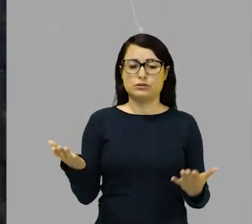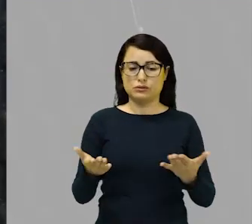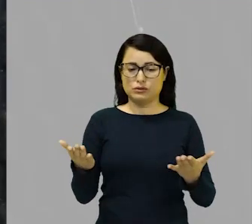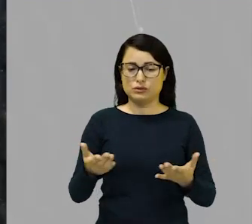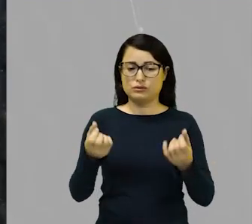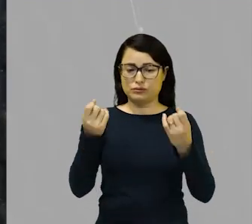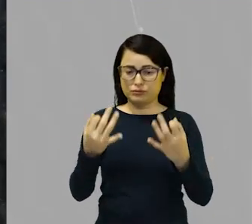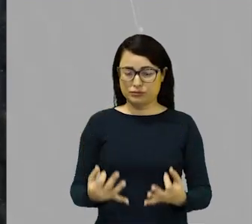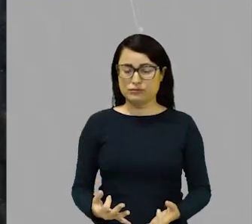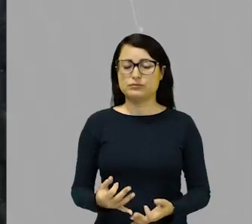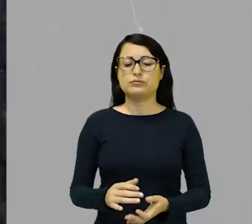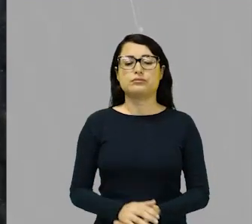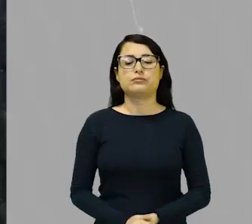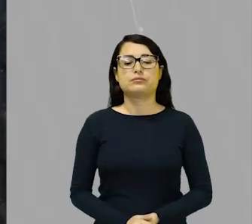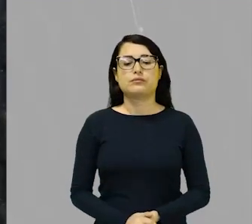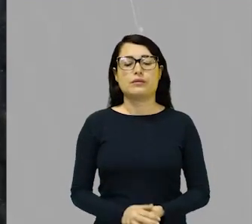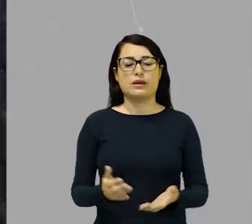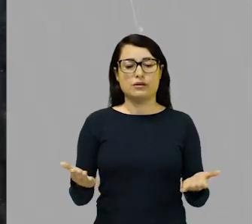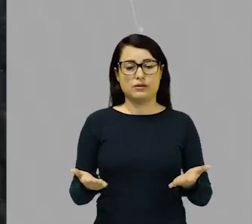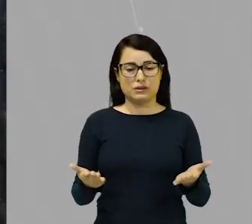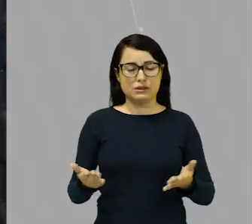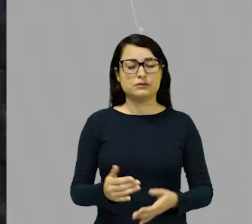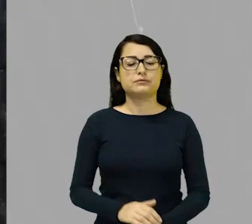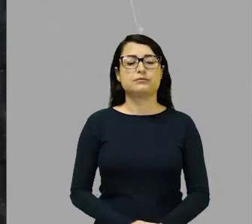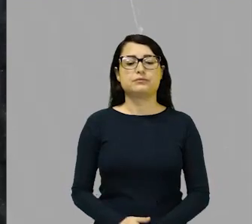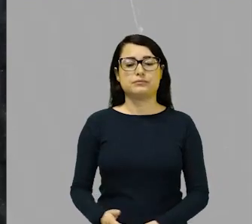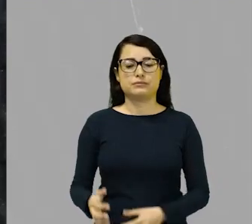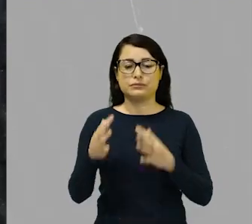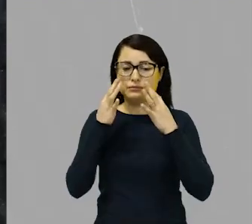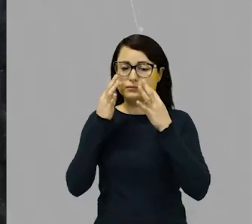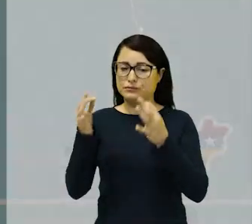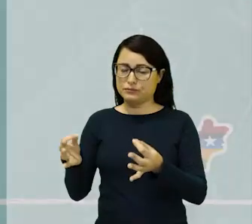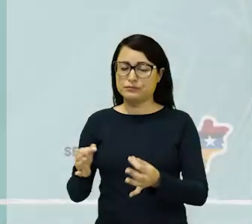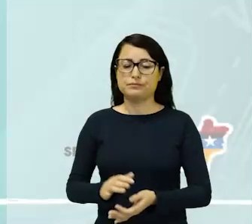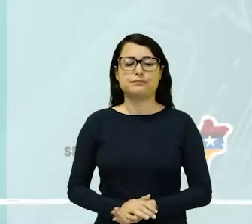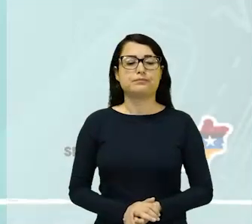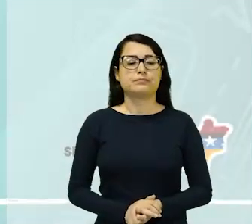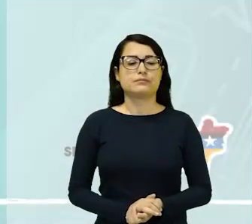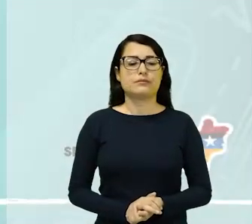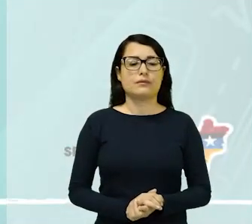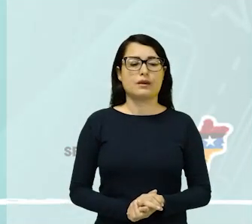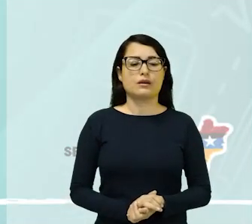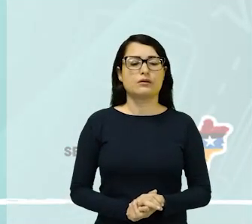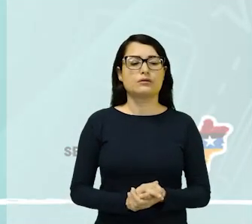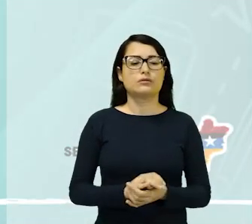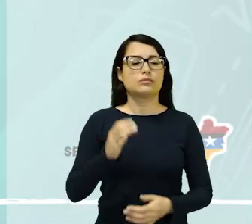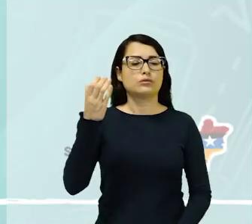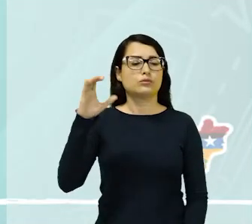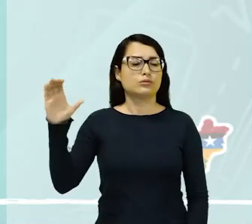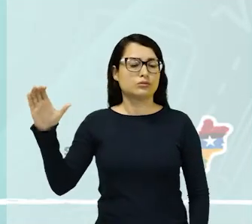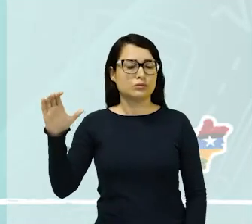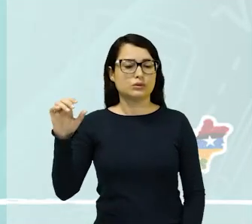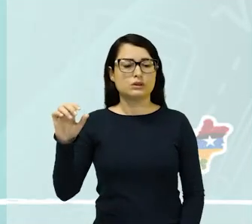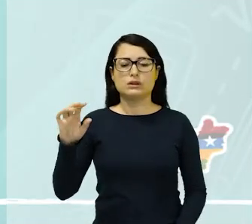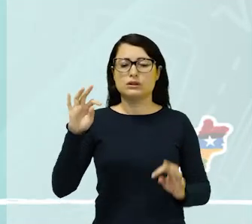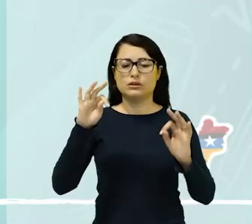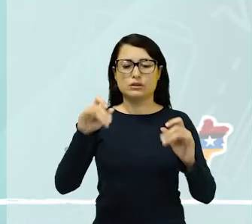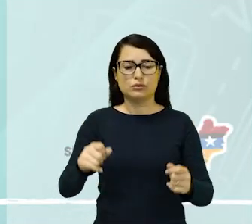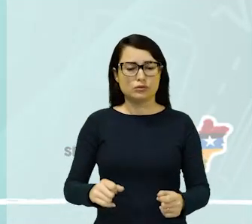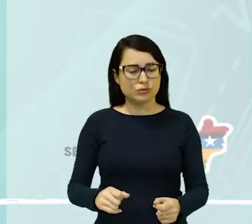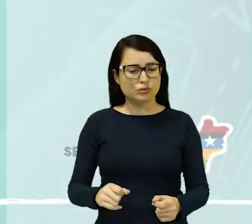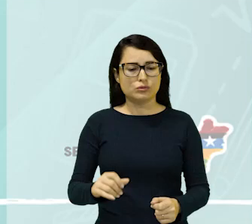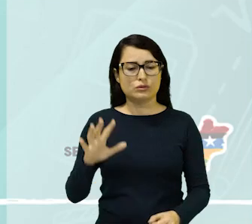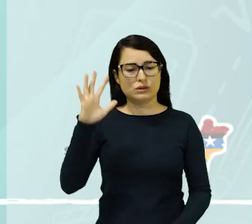hoje. Fechado? Agora sim, preste atenção aqui, vem comigo. Cultura é tudo aquilo que resulta da criação